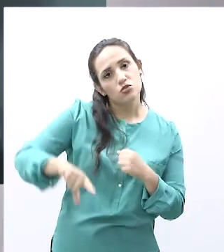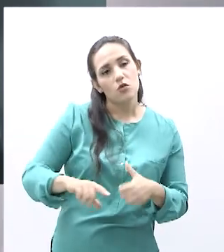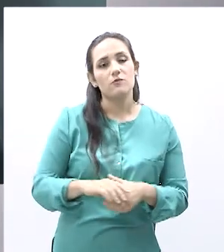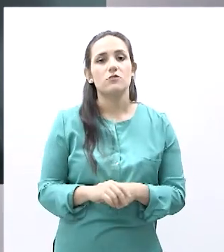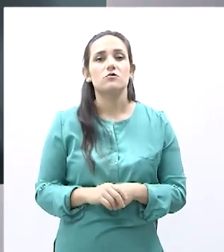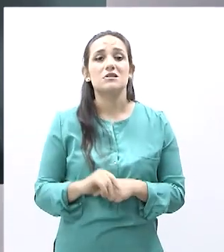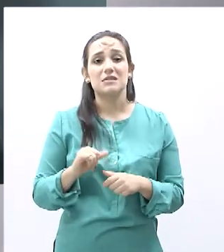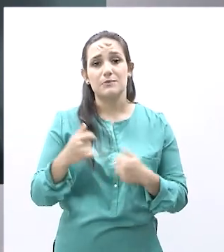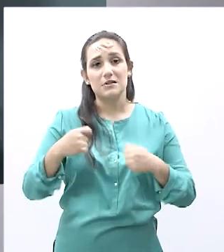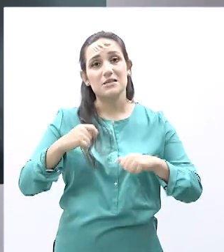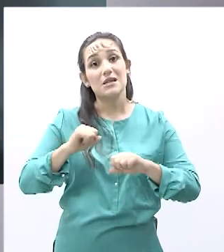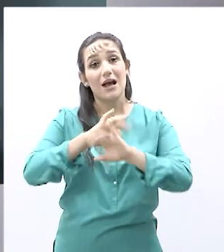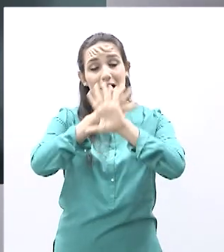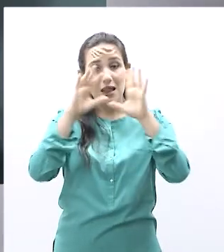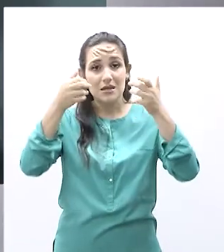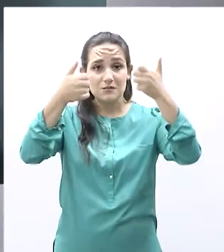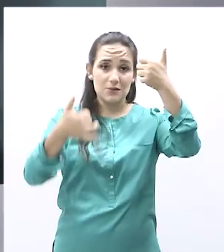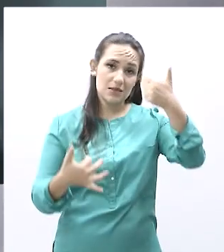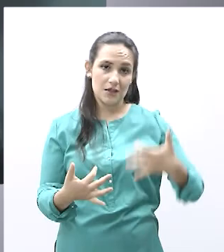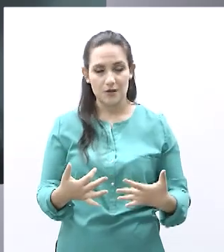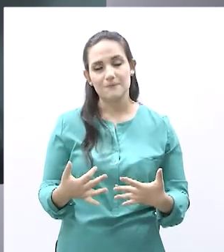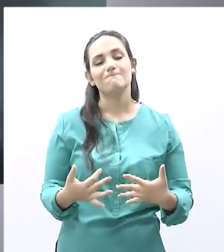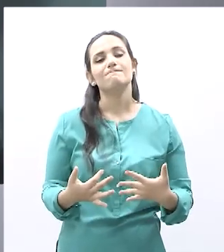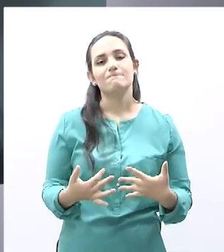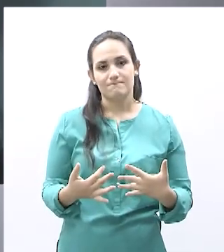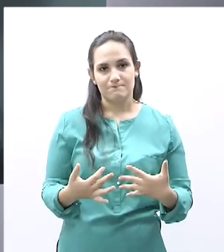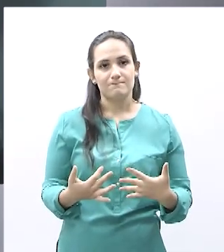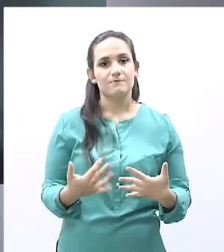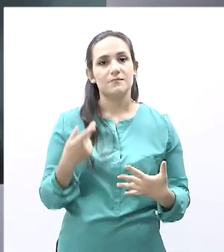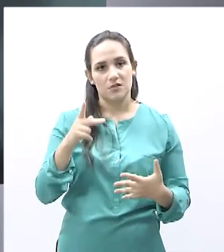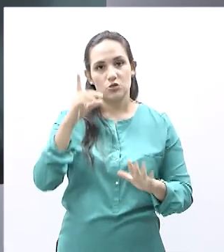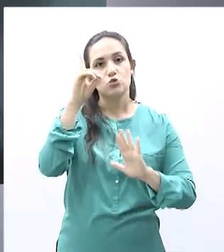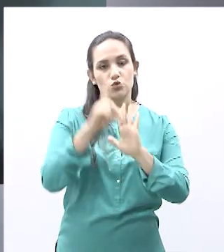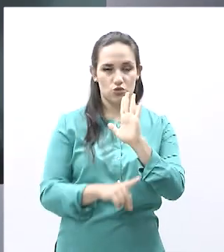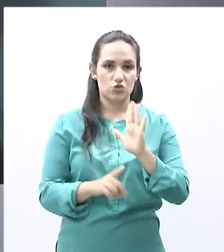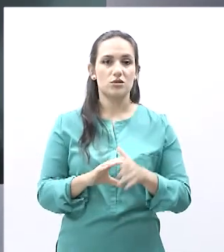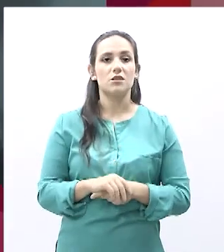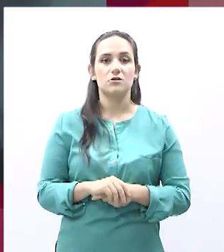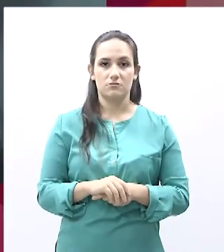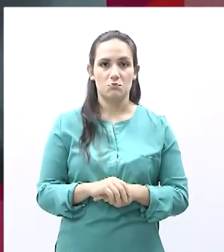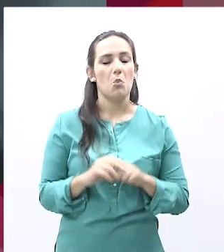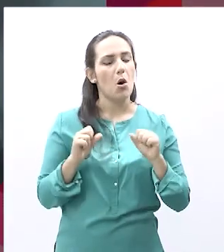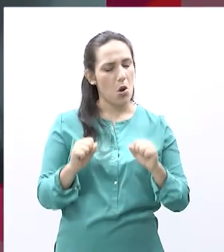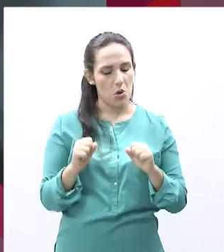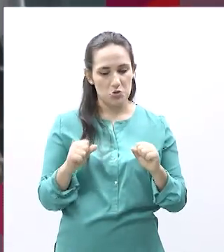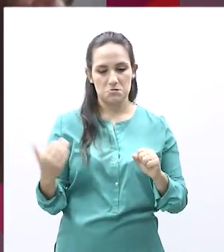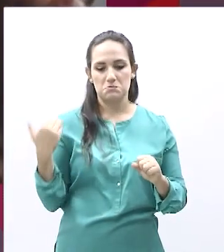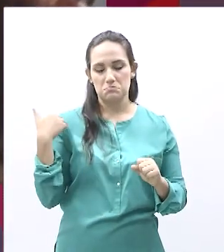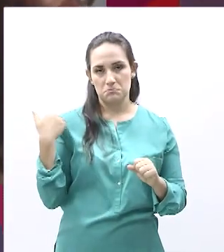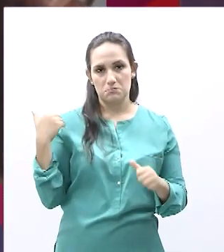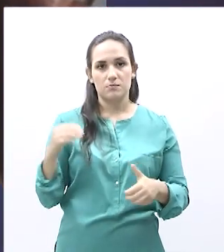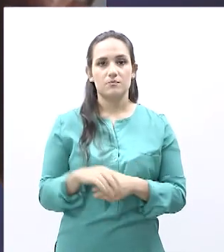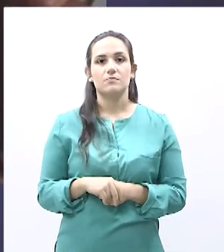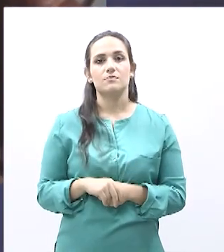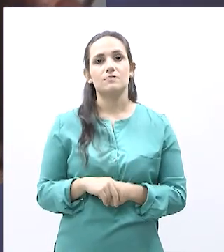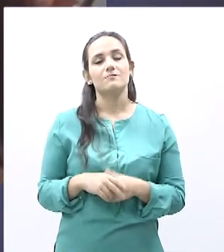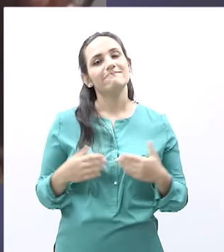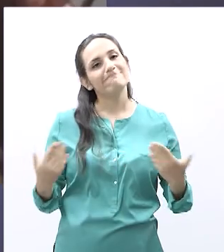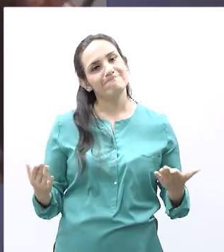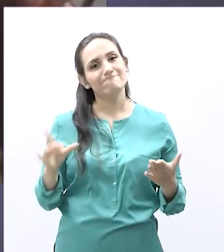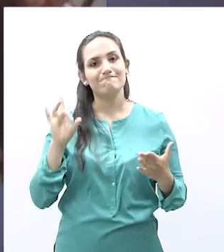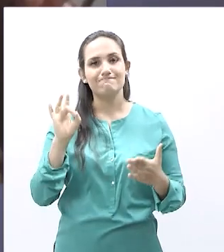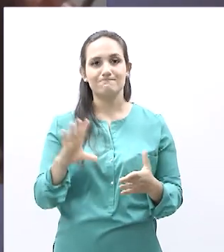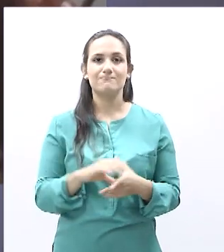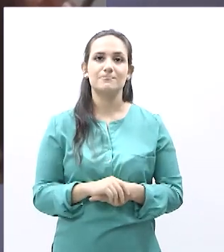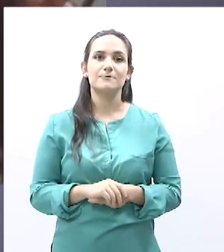precisar esclarecer para a população, para as pessoas, os seus direitos previdenciários e trabalhistas, a gente está à disposição.